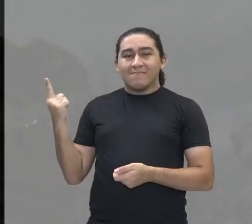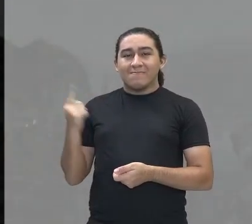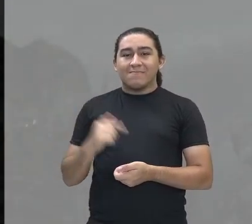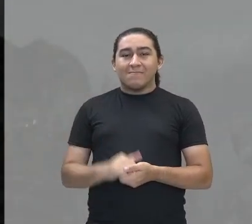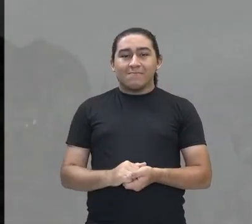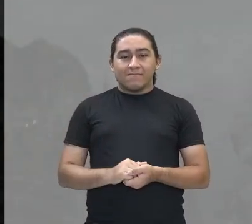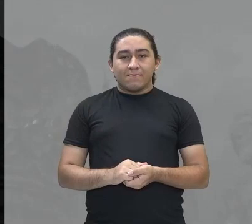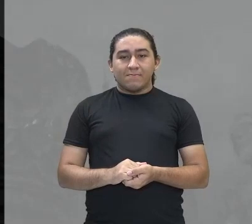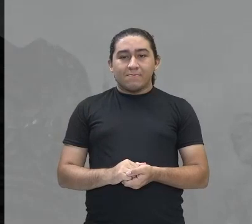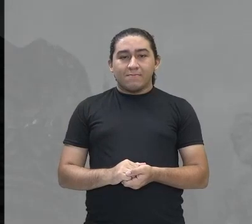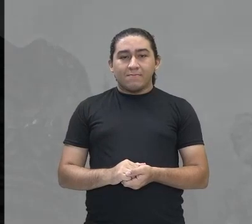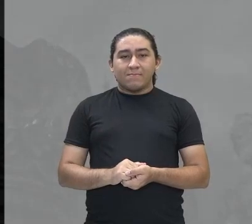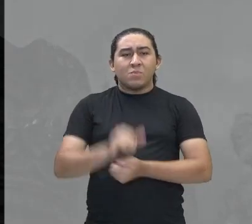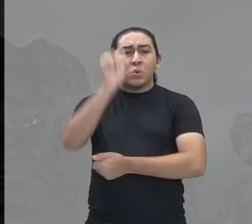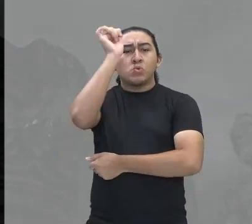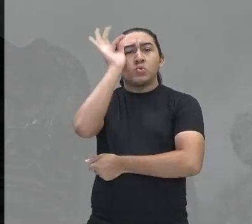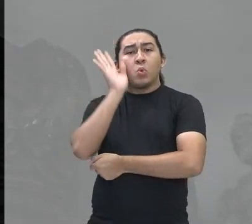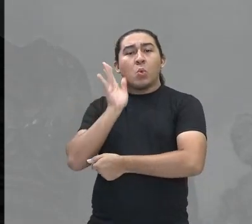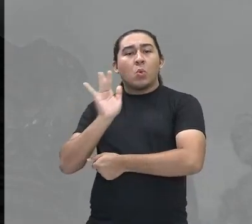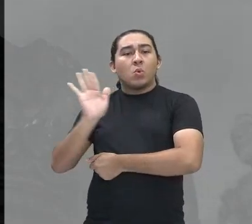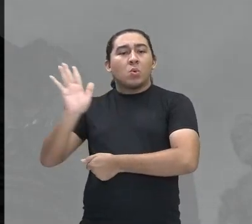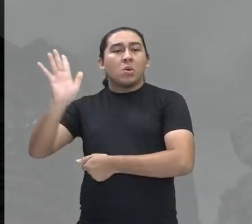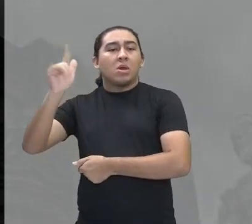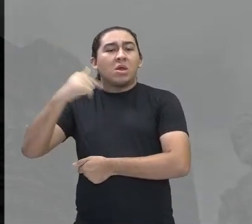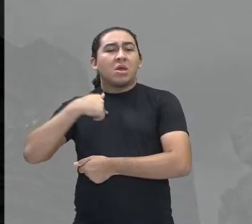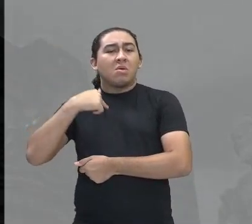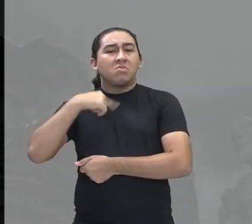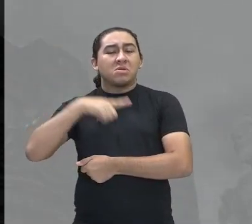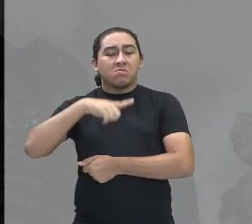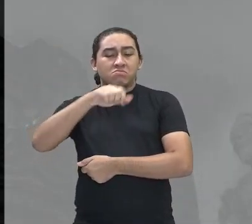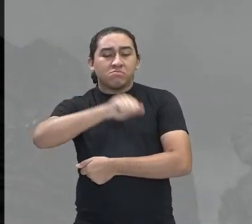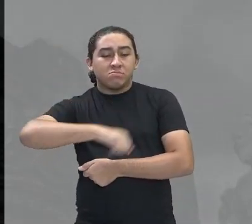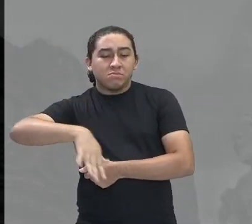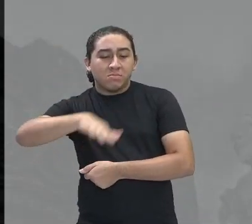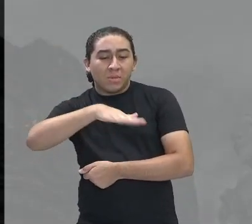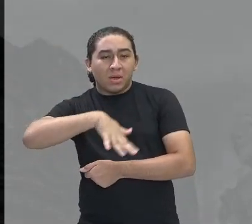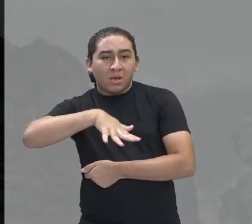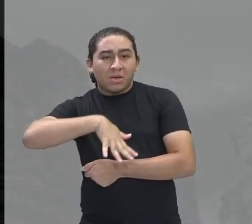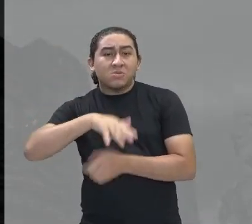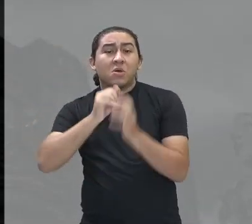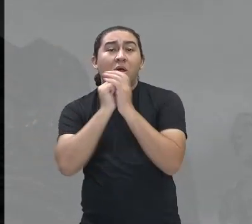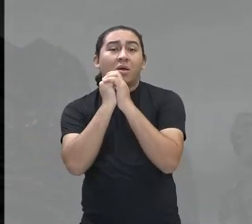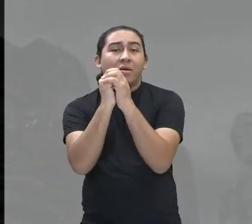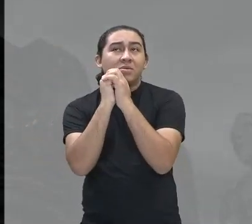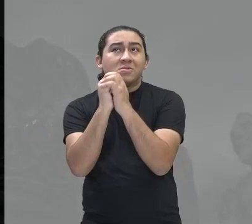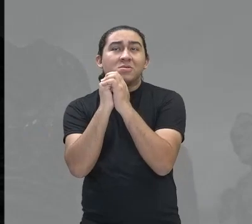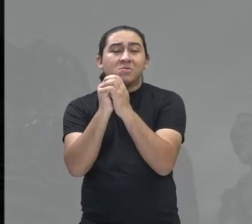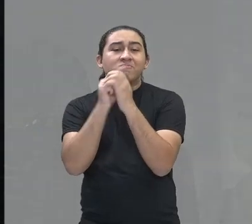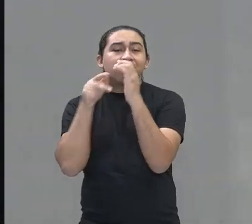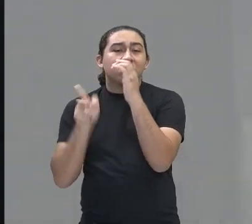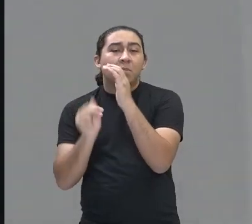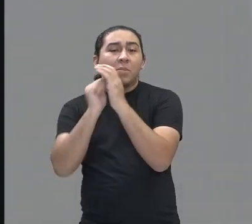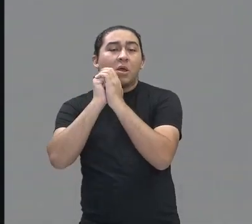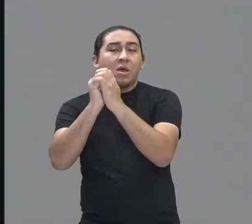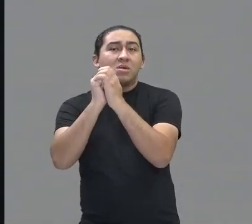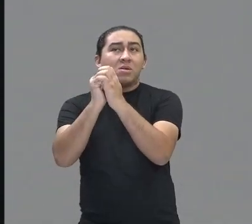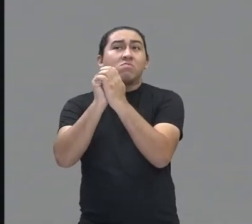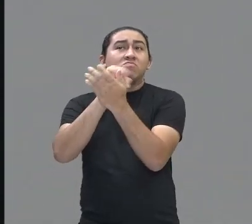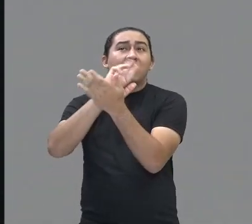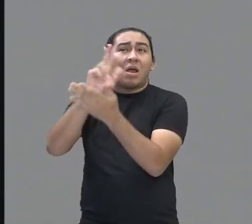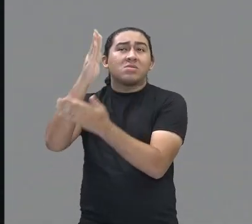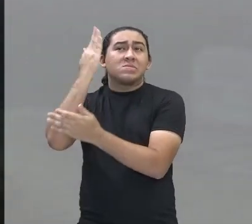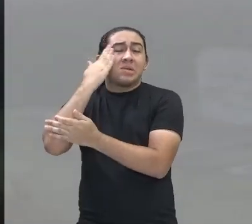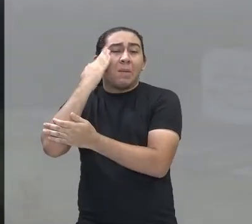Souza. Sonhei que estava no eremitério, rezando sempre rezas de cor. E como o